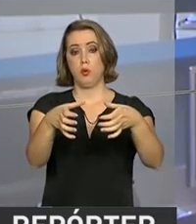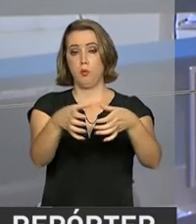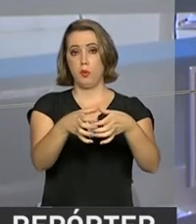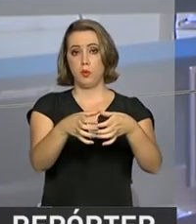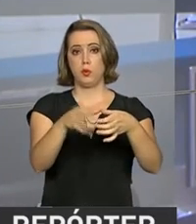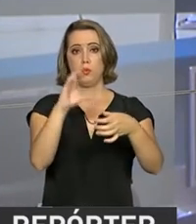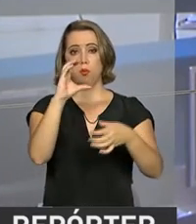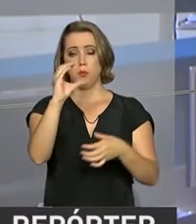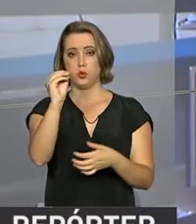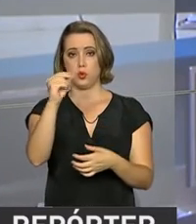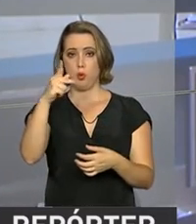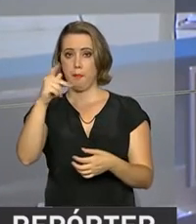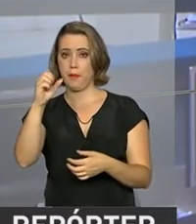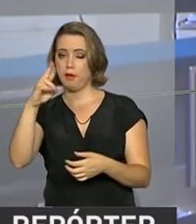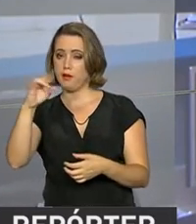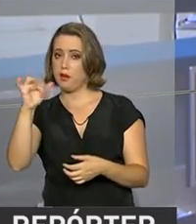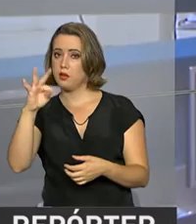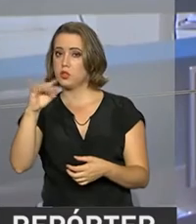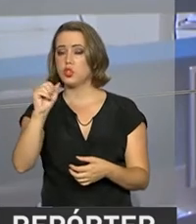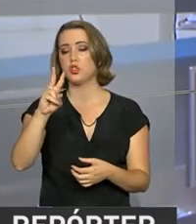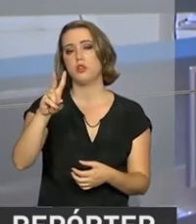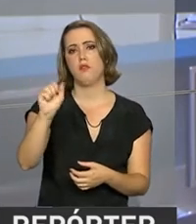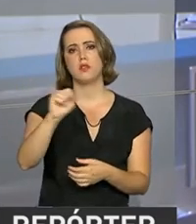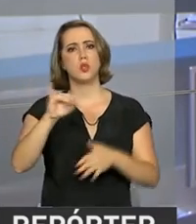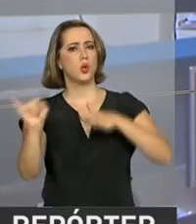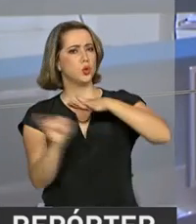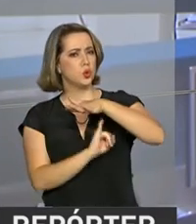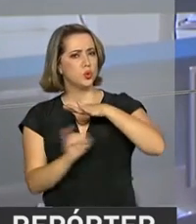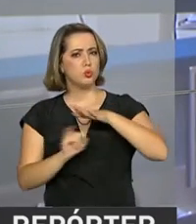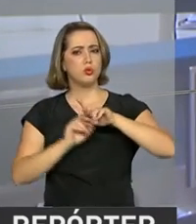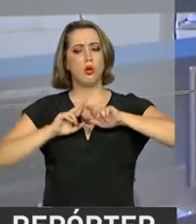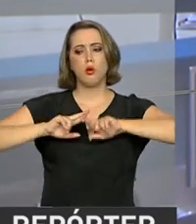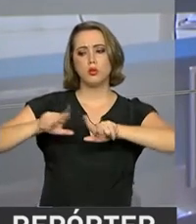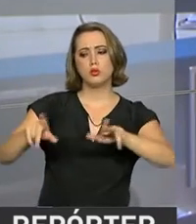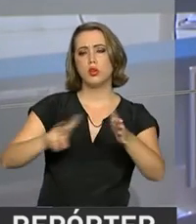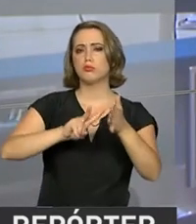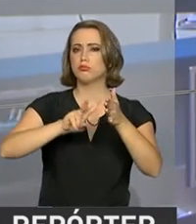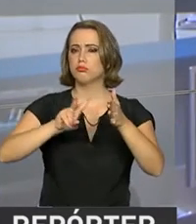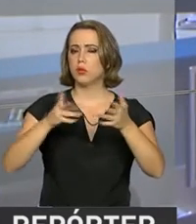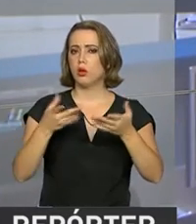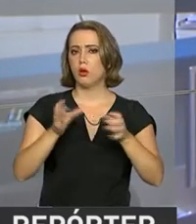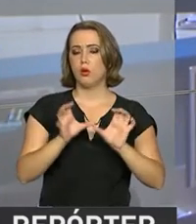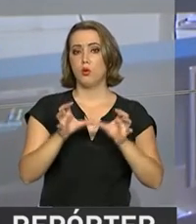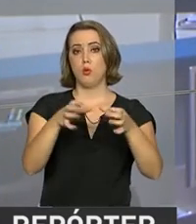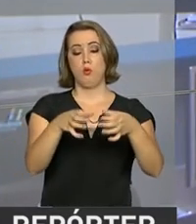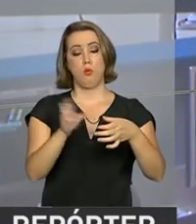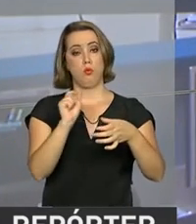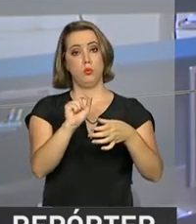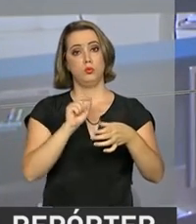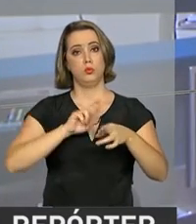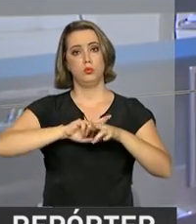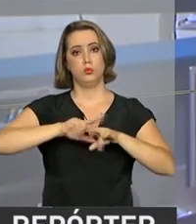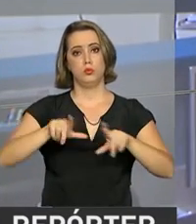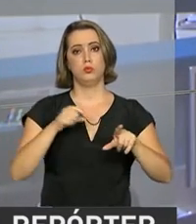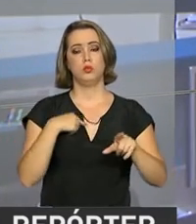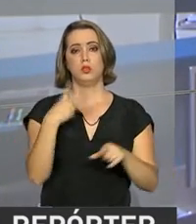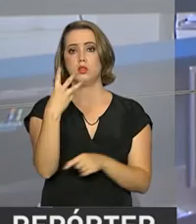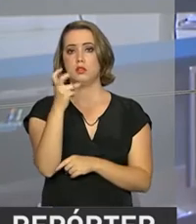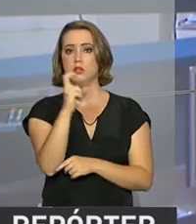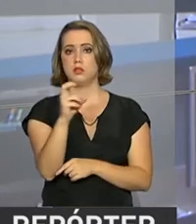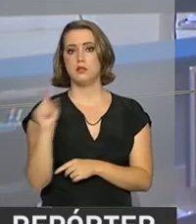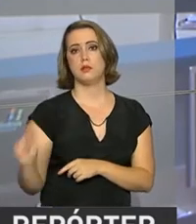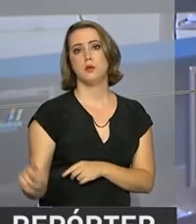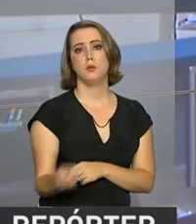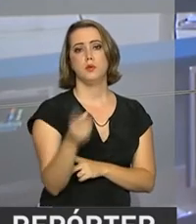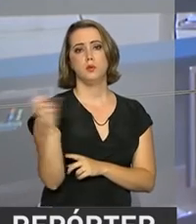habitacionais associações e outras entidades sem fins lucrativos a previsão é de que a modalidade ganhe 35 mil